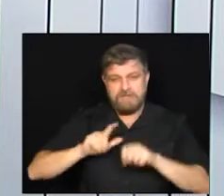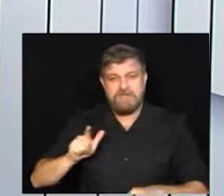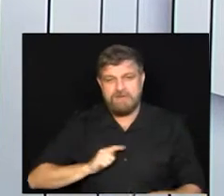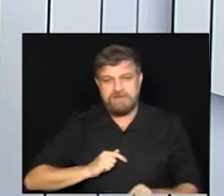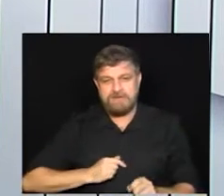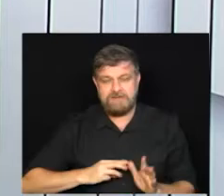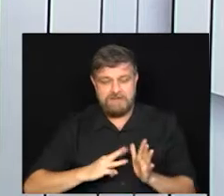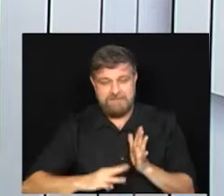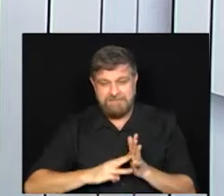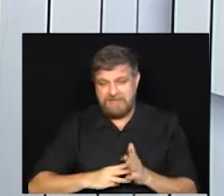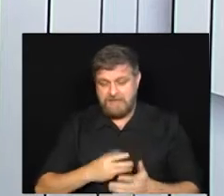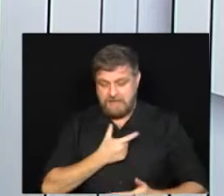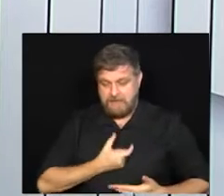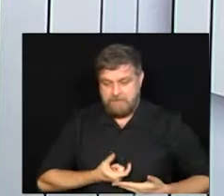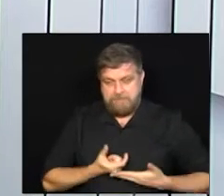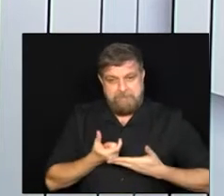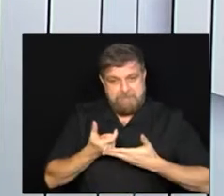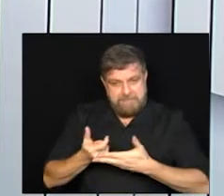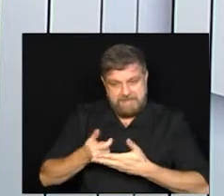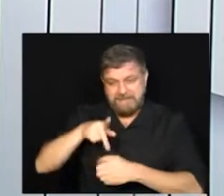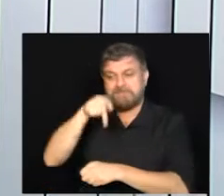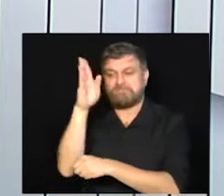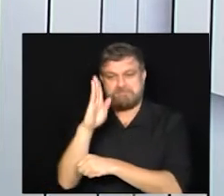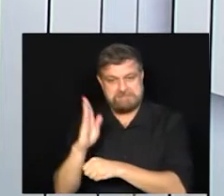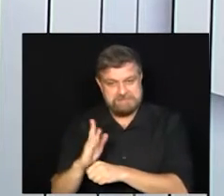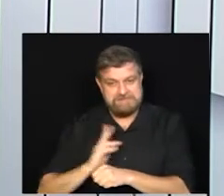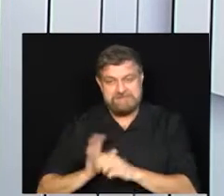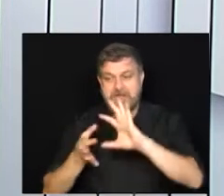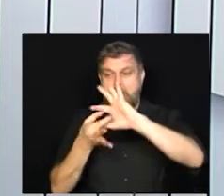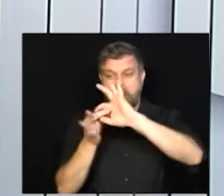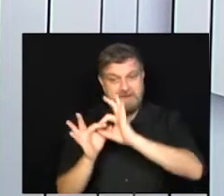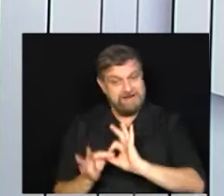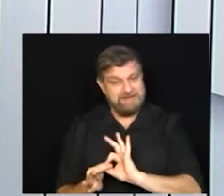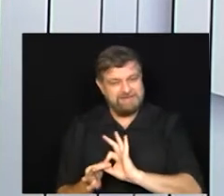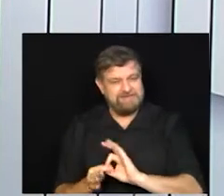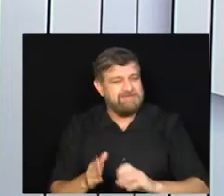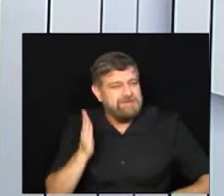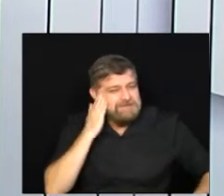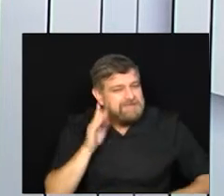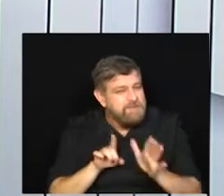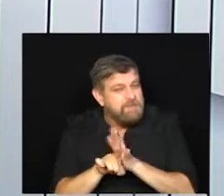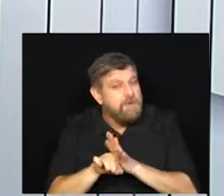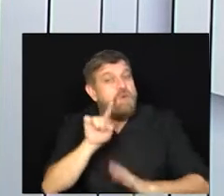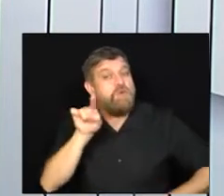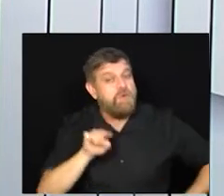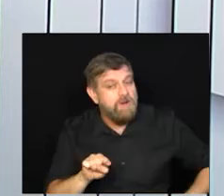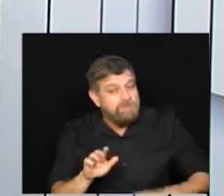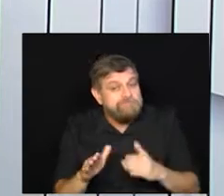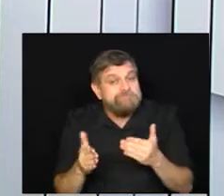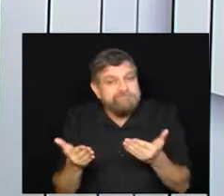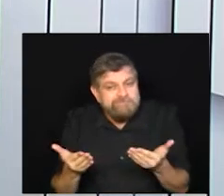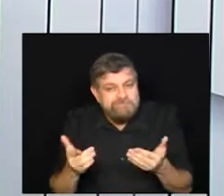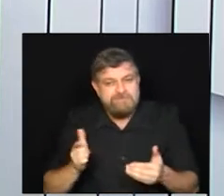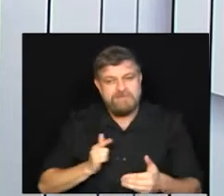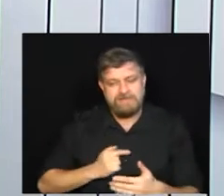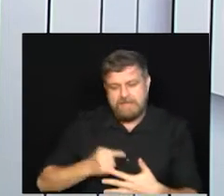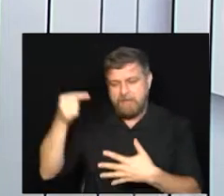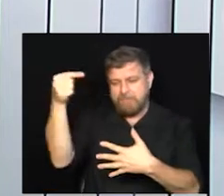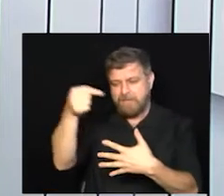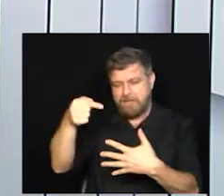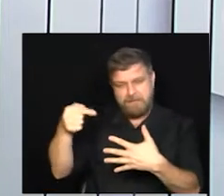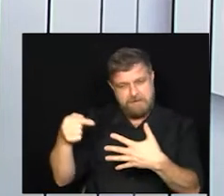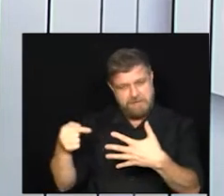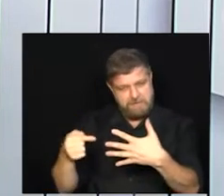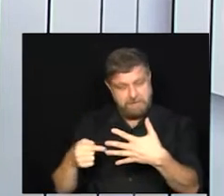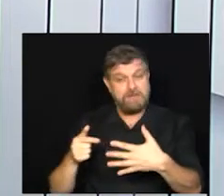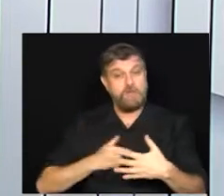modalidade que mais deu medalhas ao Brasil nos Jogos Olímpicos. Você sabe qual que é? Bom, são muitos assuntos e